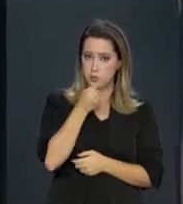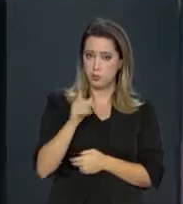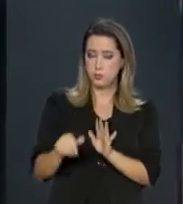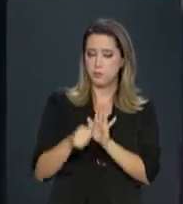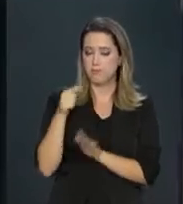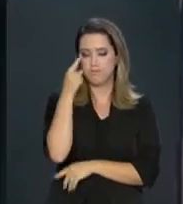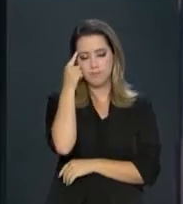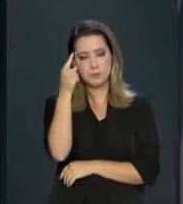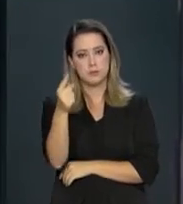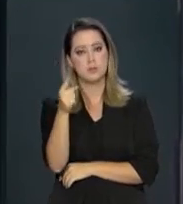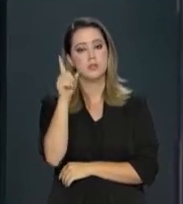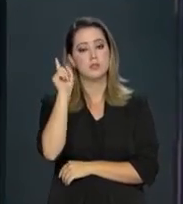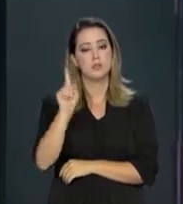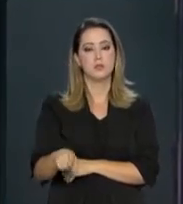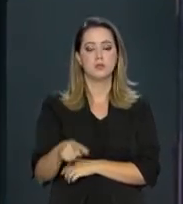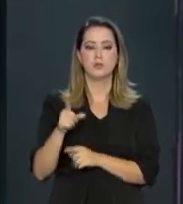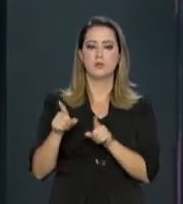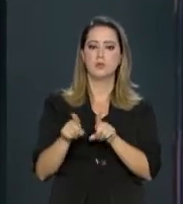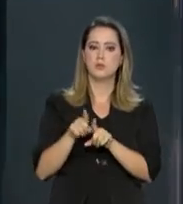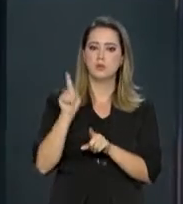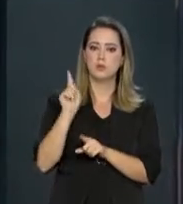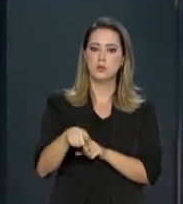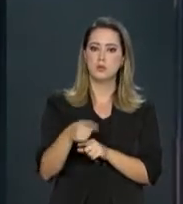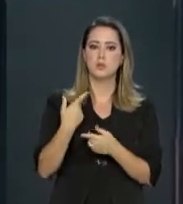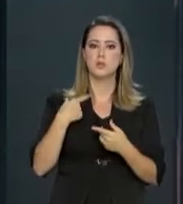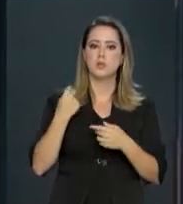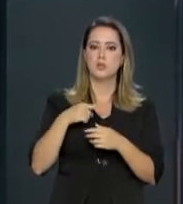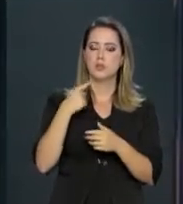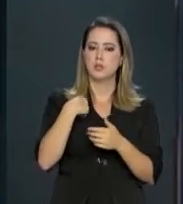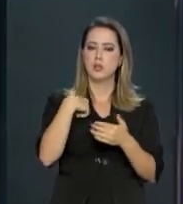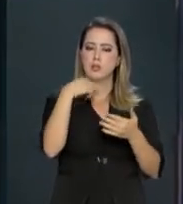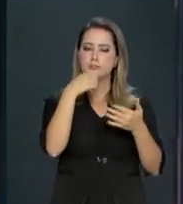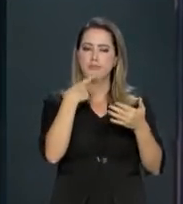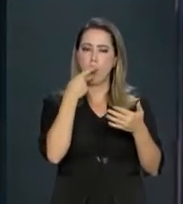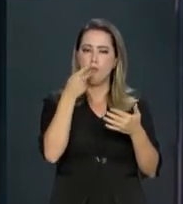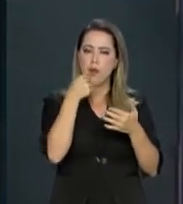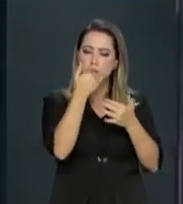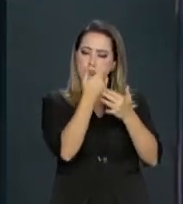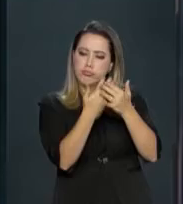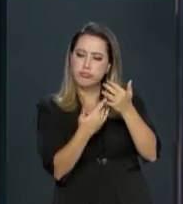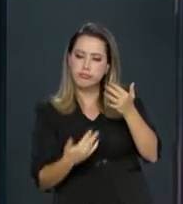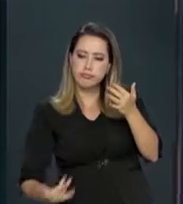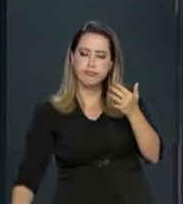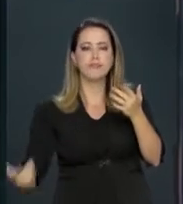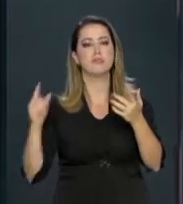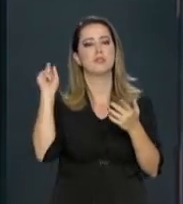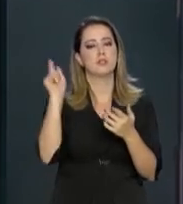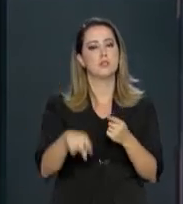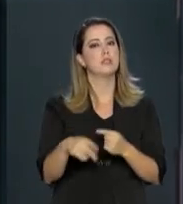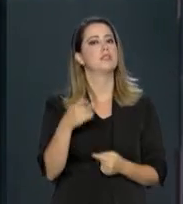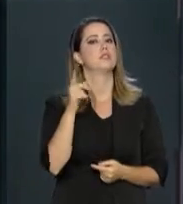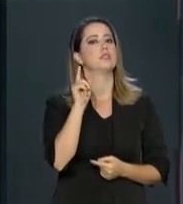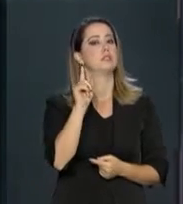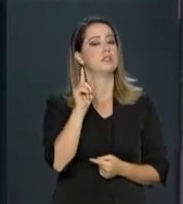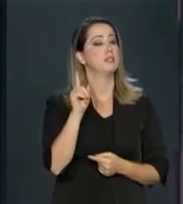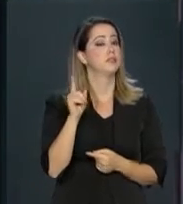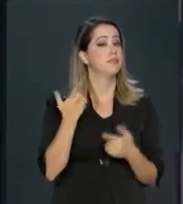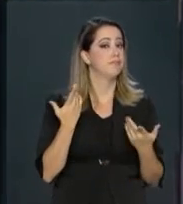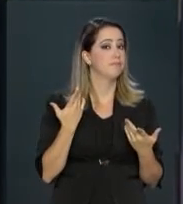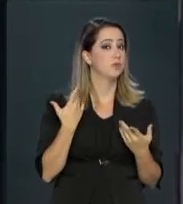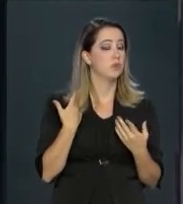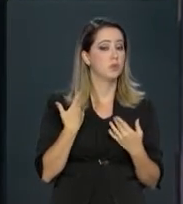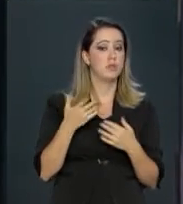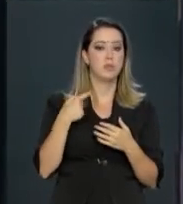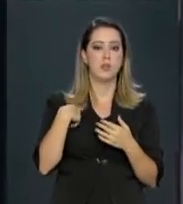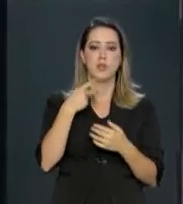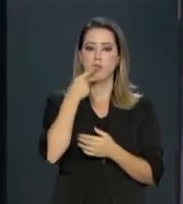primeira ideia é que será um discurso quilométrico e será uma espécie de